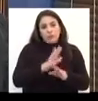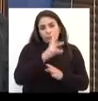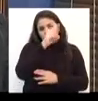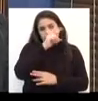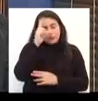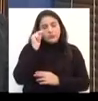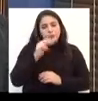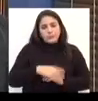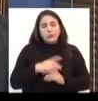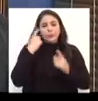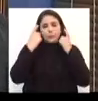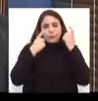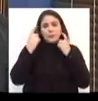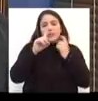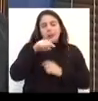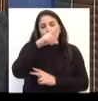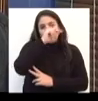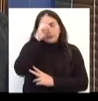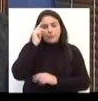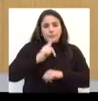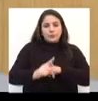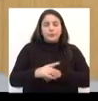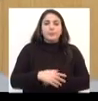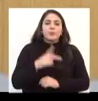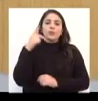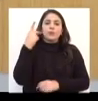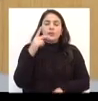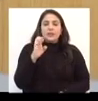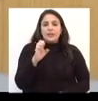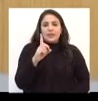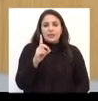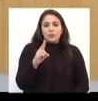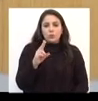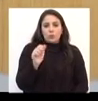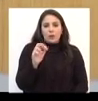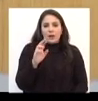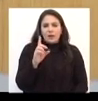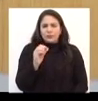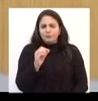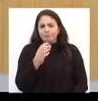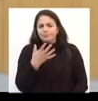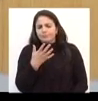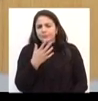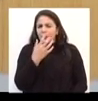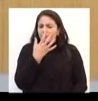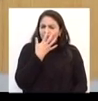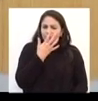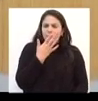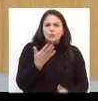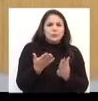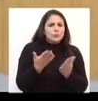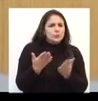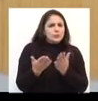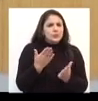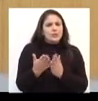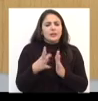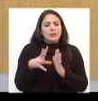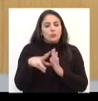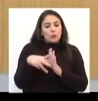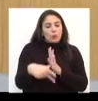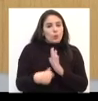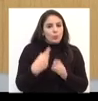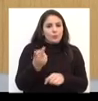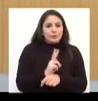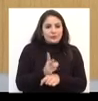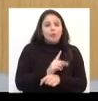município de Passo Fundo. O que nos preocupa é o município de Passo Fundo. E o vereador Eduardo Pelicioli suspeita que as polêmicas